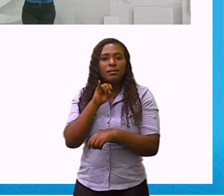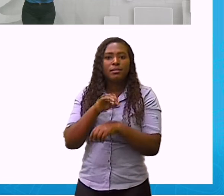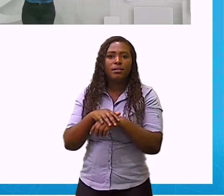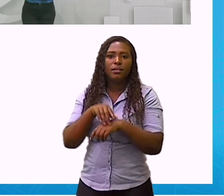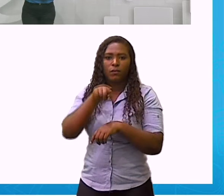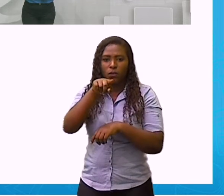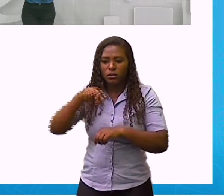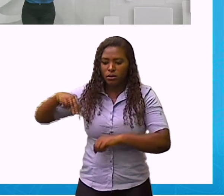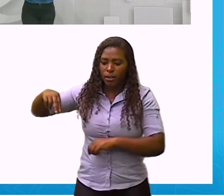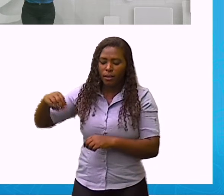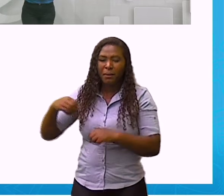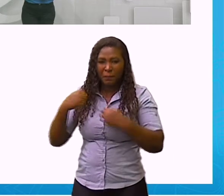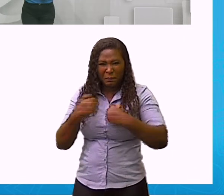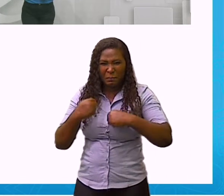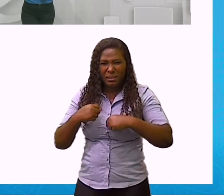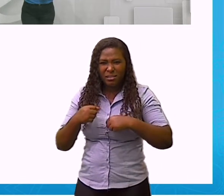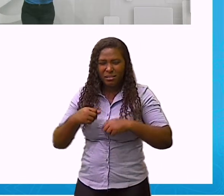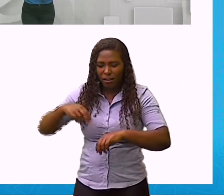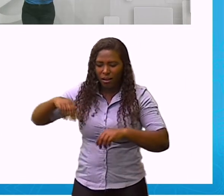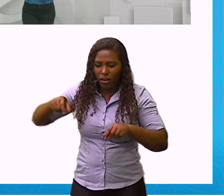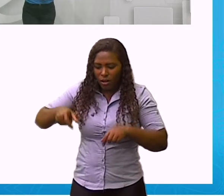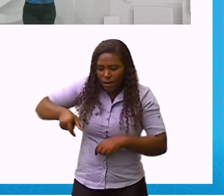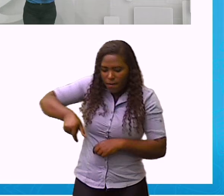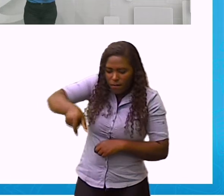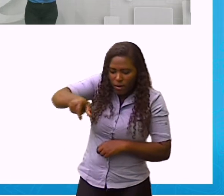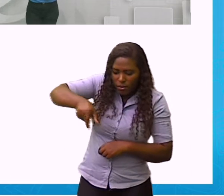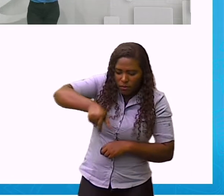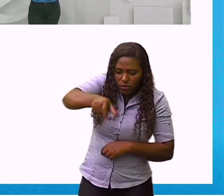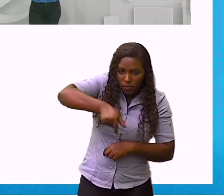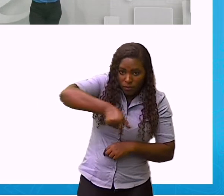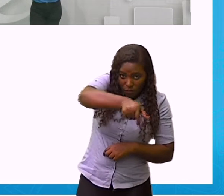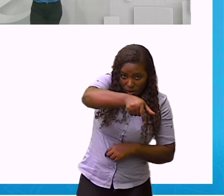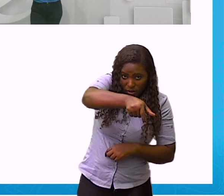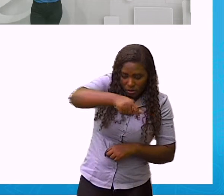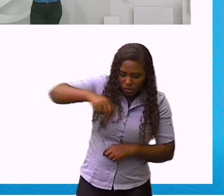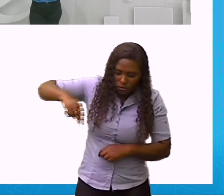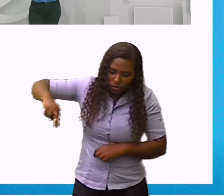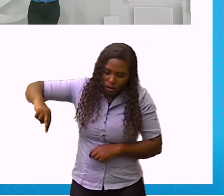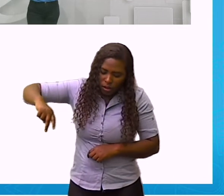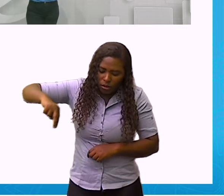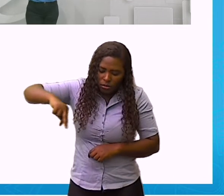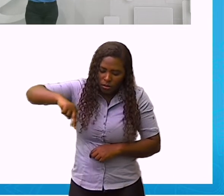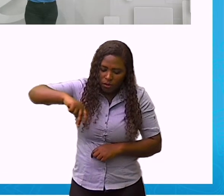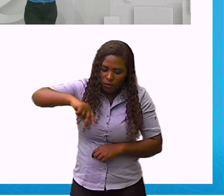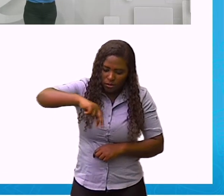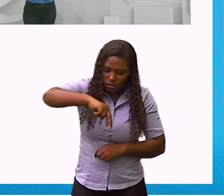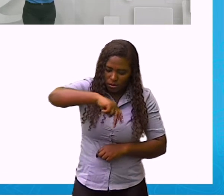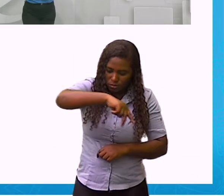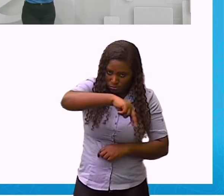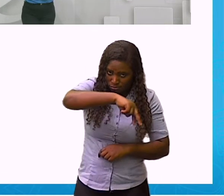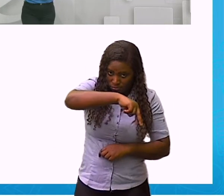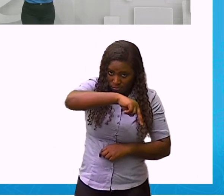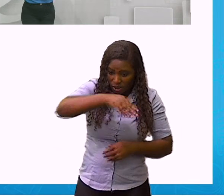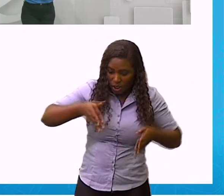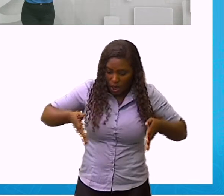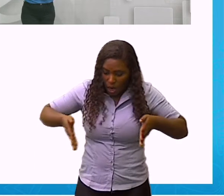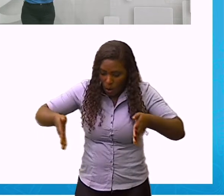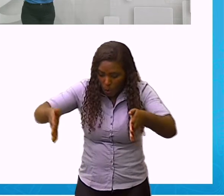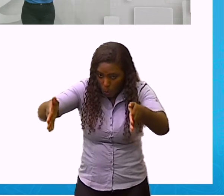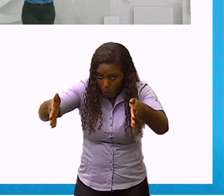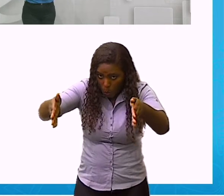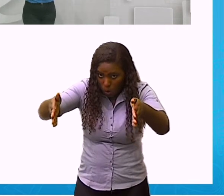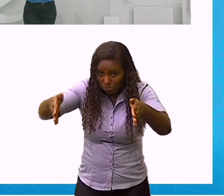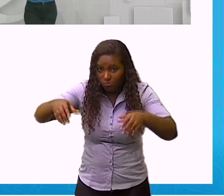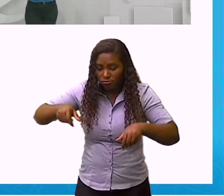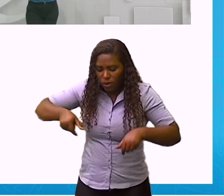seu direito, observe que o motorista ele tenha te avistado para depois você atravessar a via.